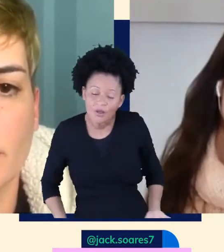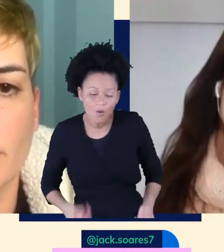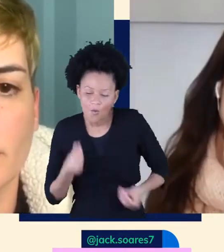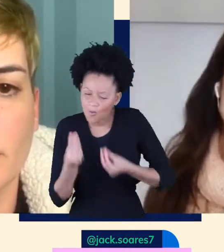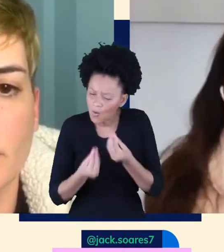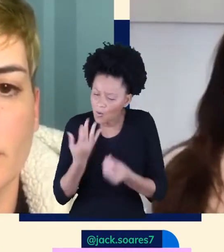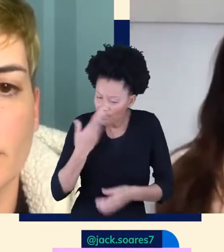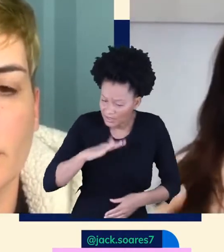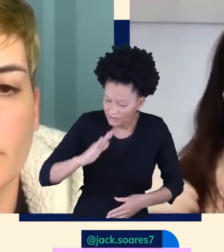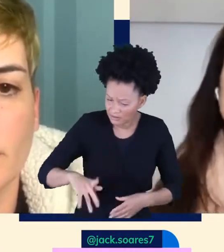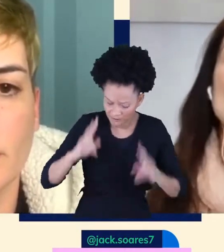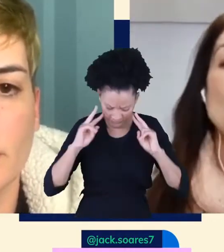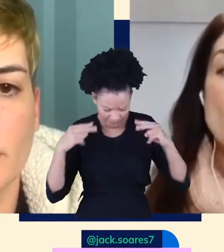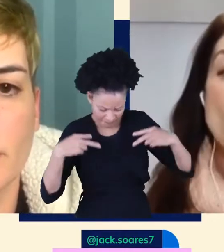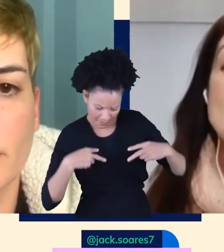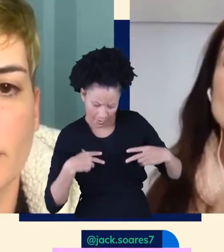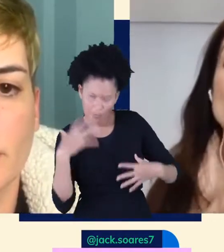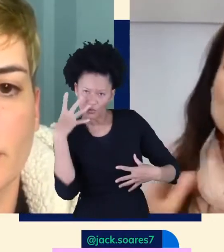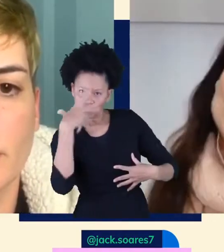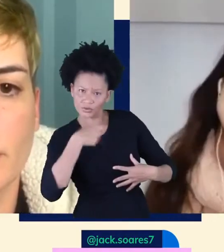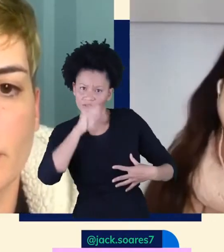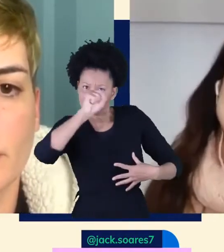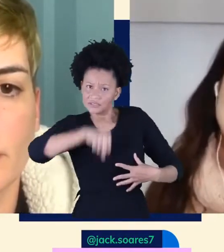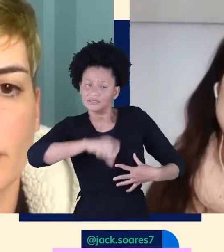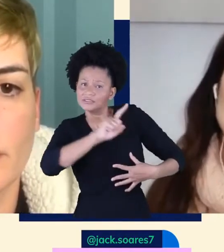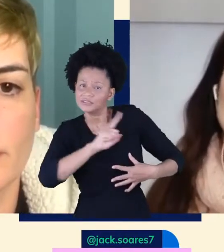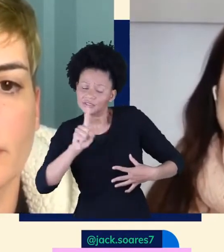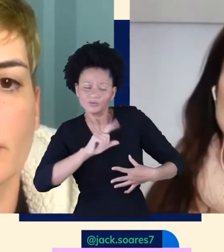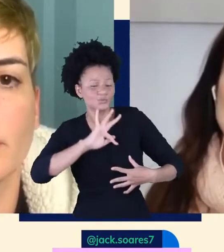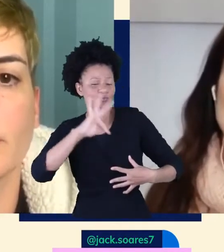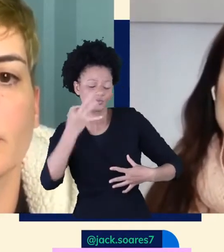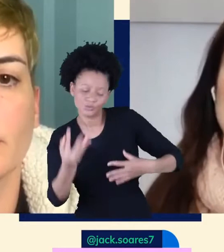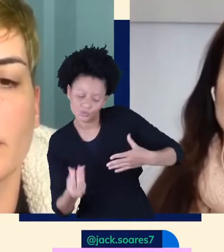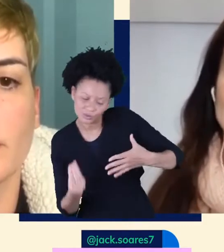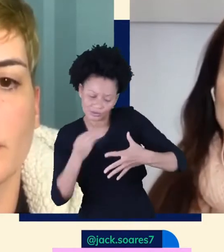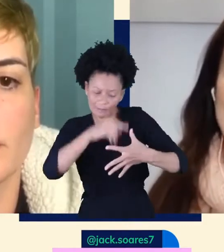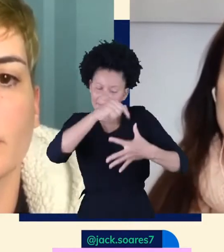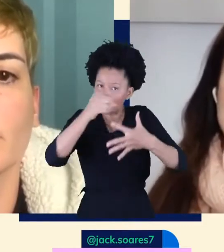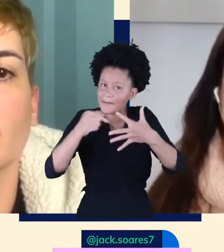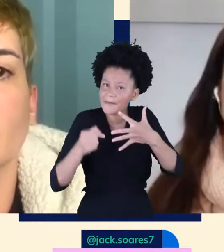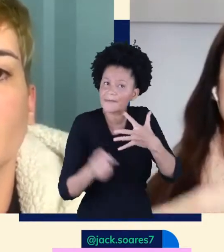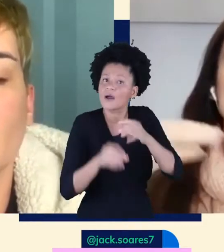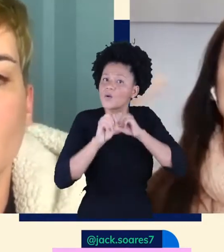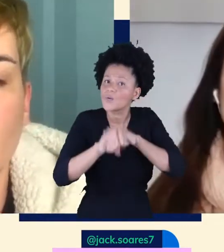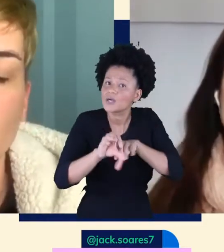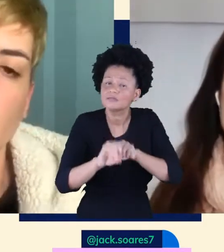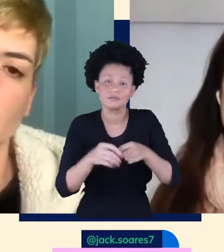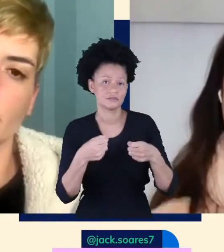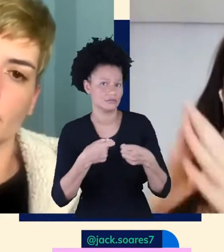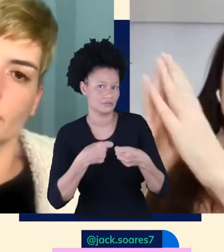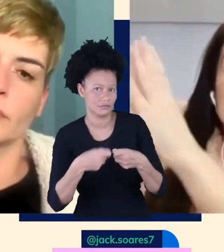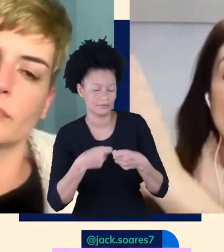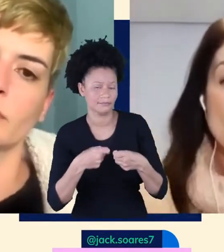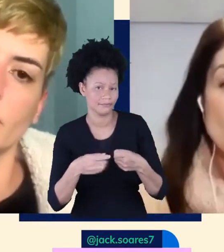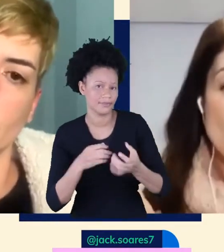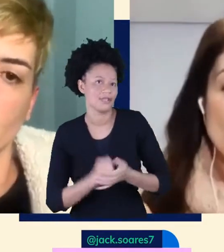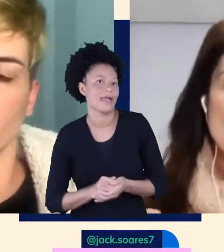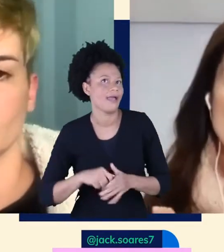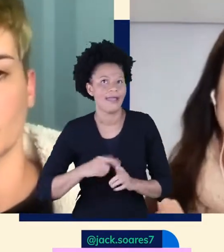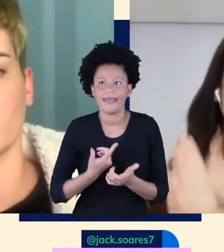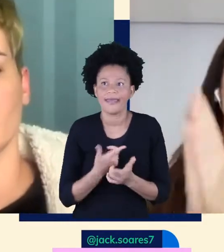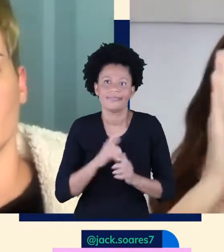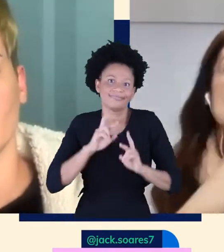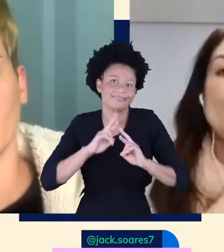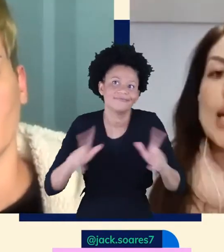ela se vê, ela se acha bonita ou não. Então, tudo isso faz parte da educação sexual, né? Mais do que saber de onde vêm